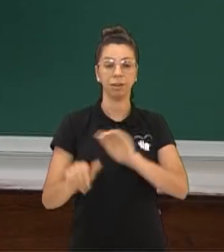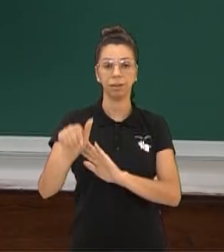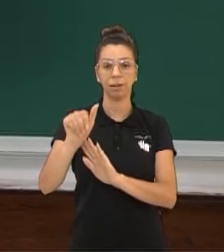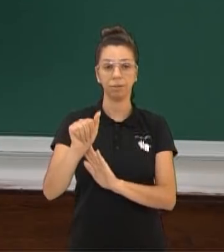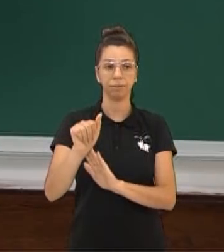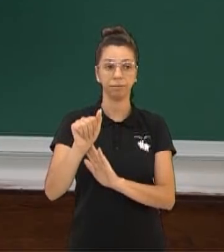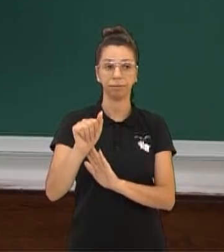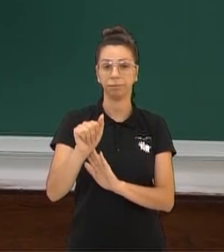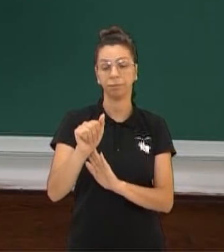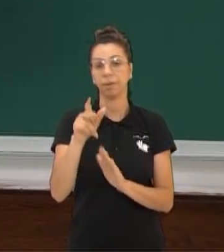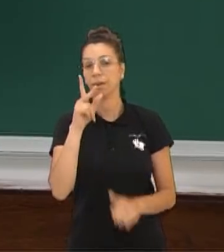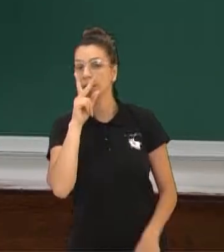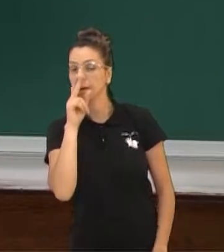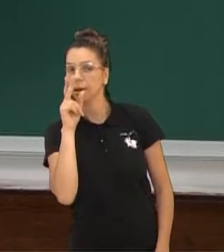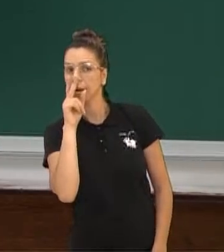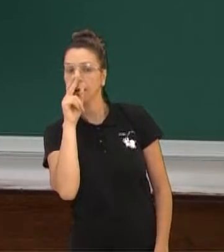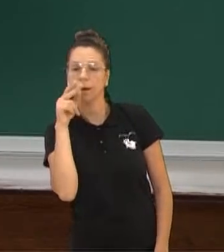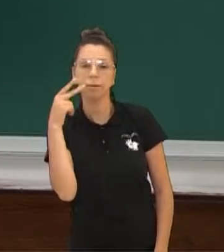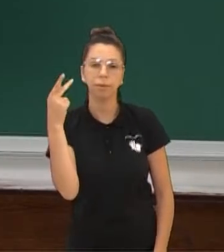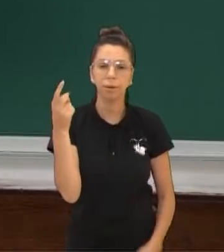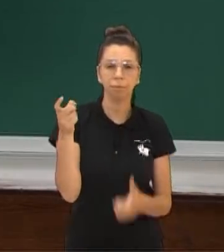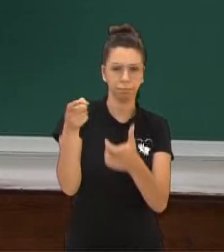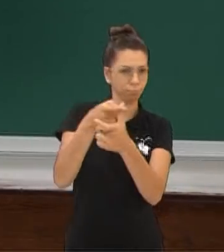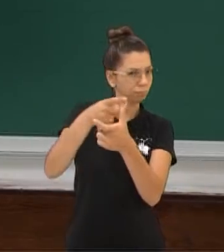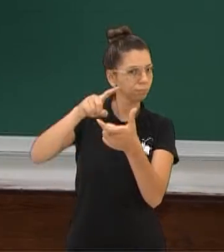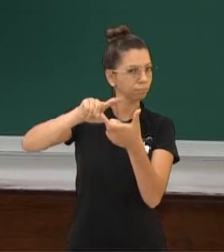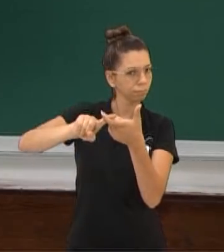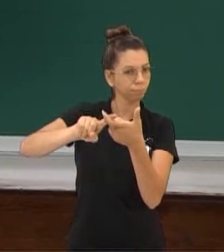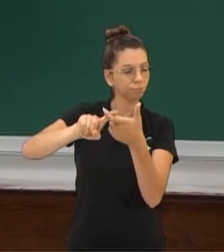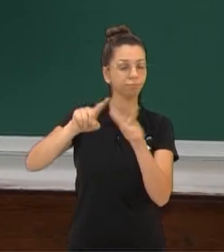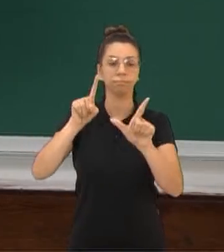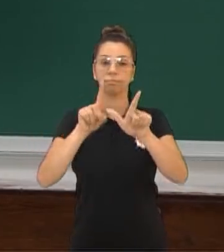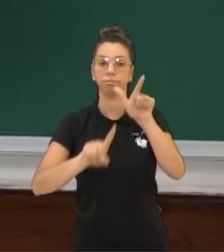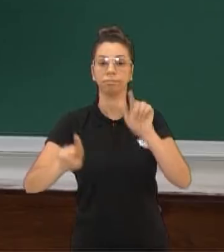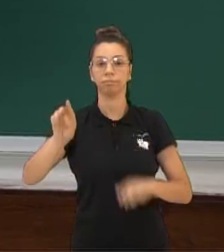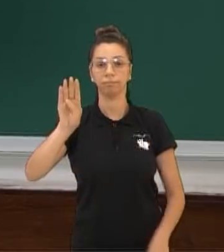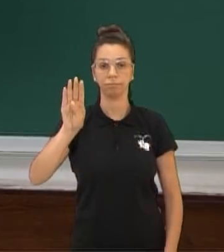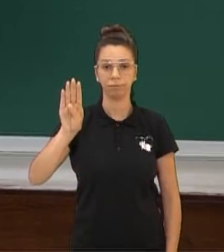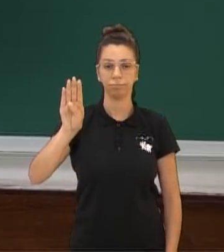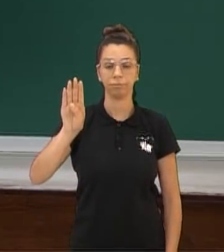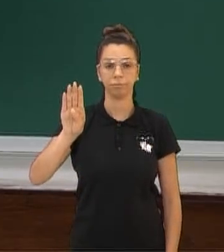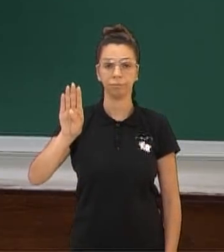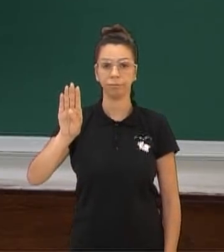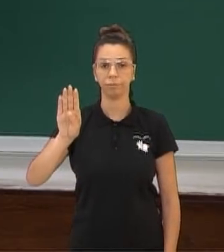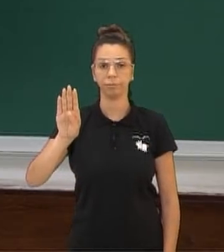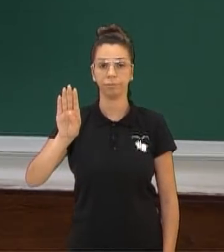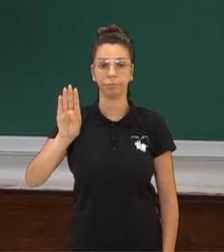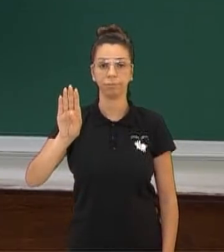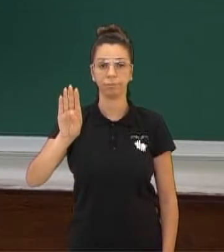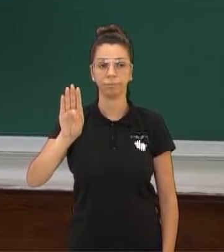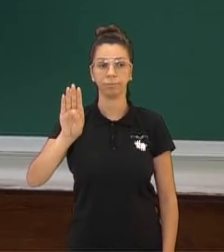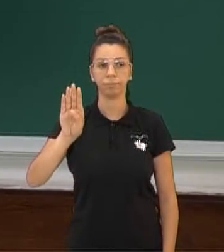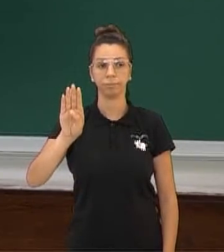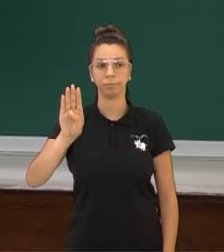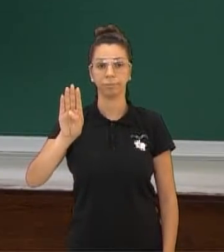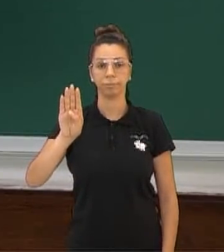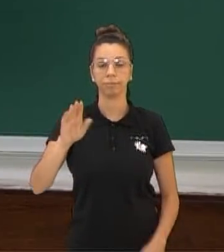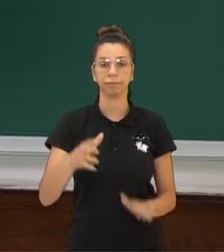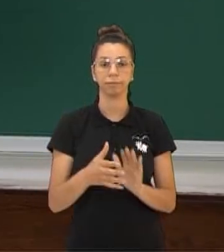understand. Vocês acham que ela tem prefixo e sufixo? Letter B, impossible e